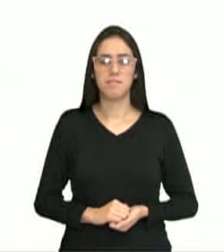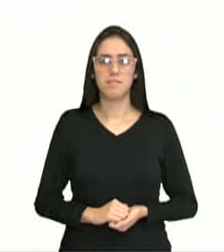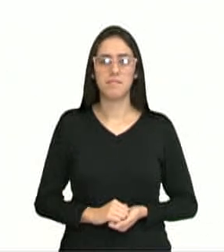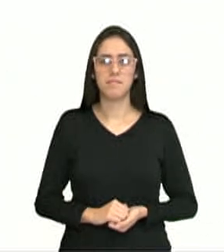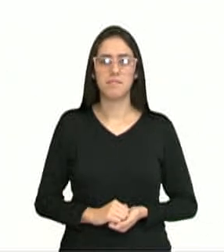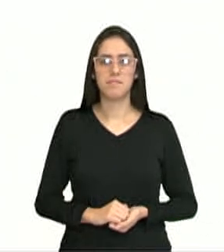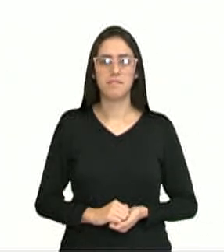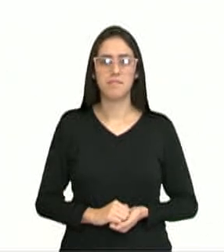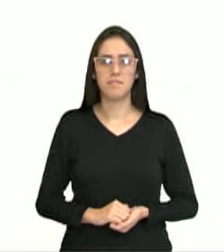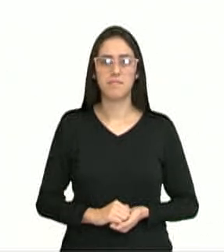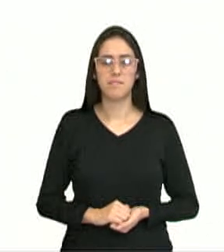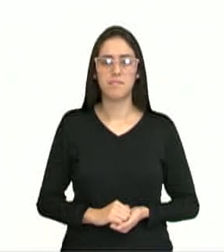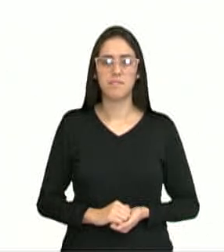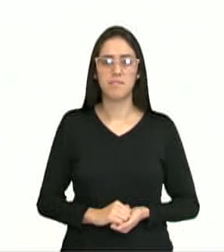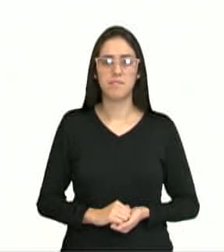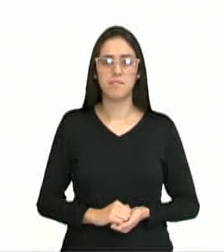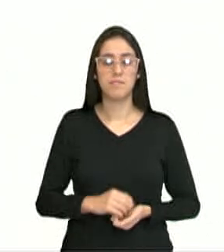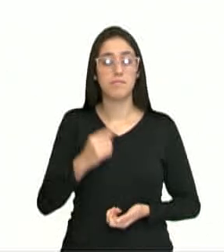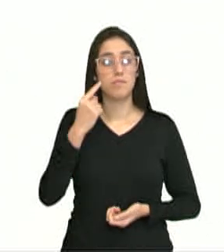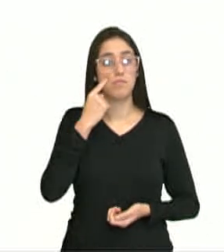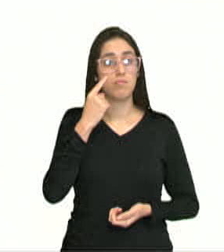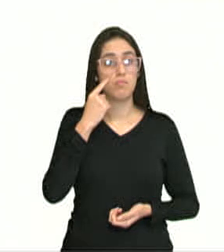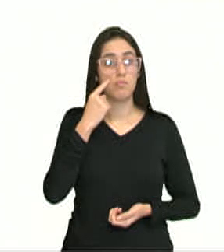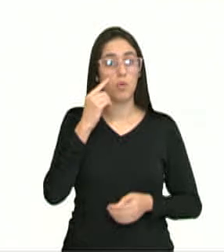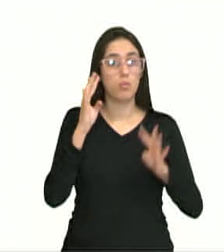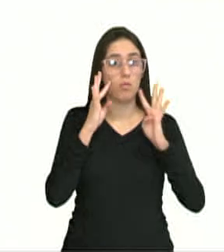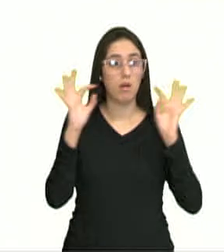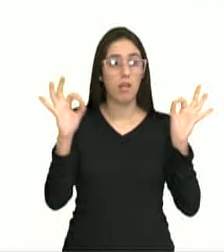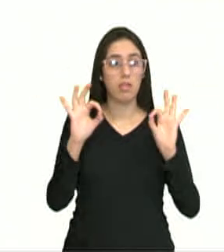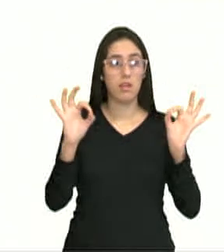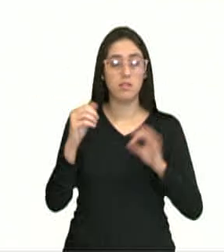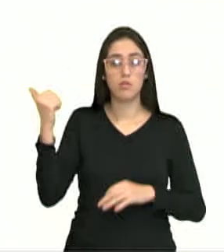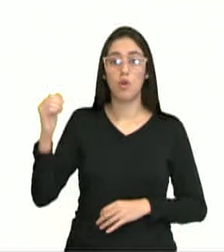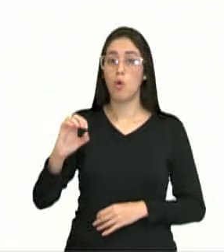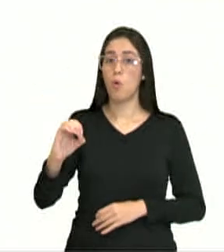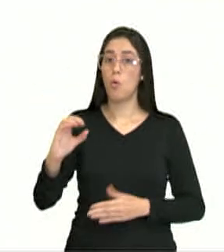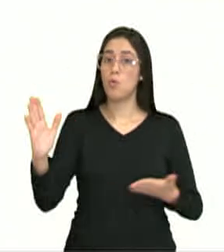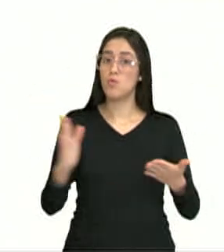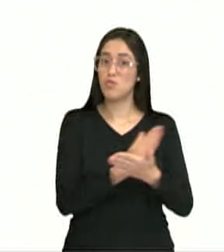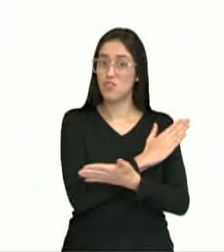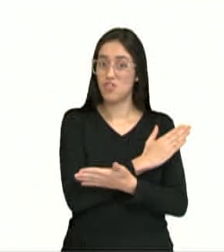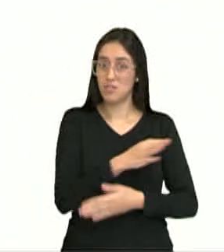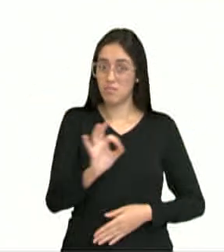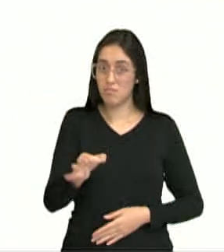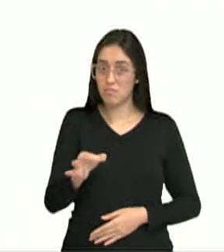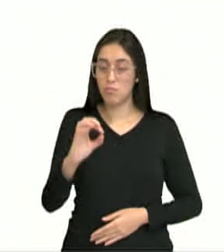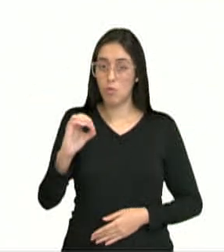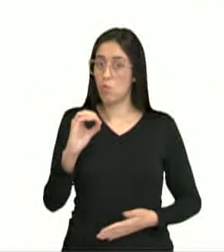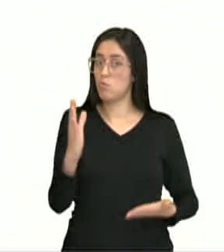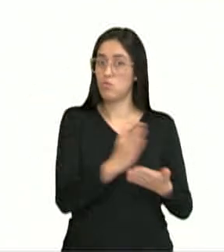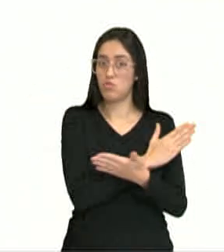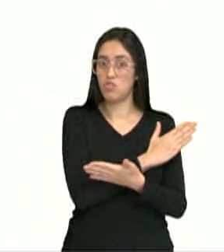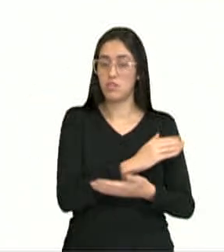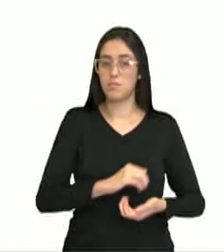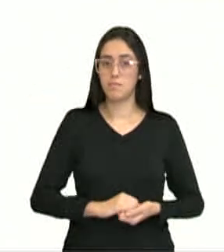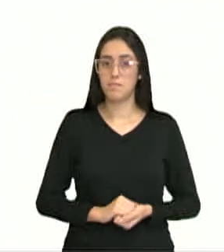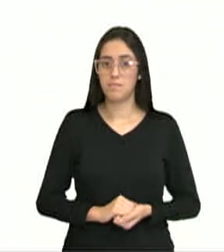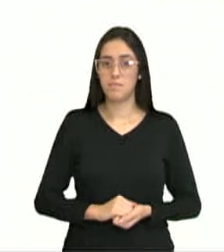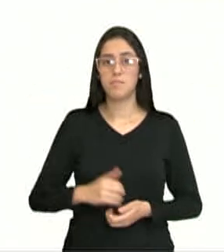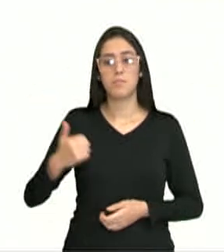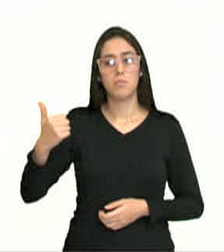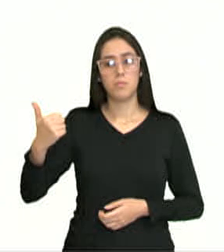11º país. Presta atenção aqui, ó. Ele perdeu o apócope.